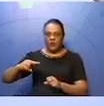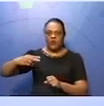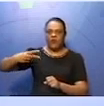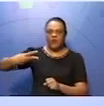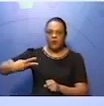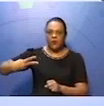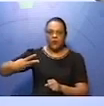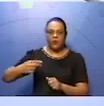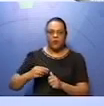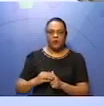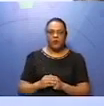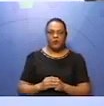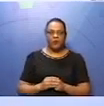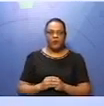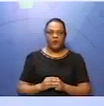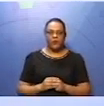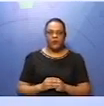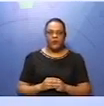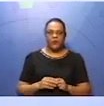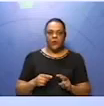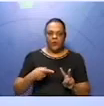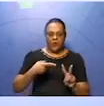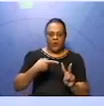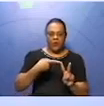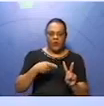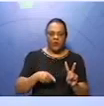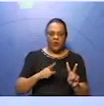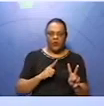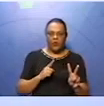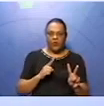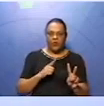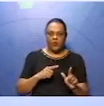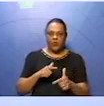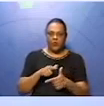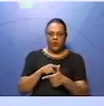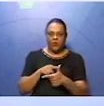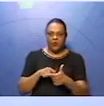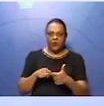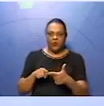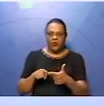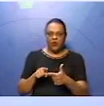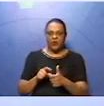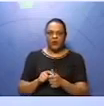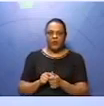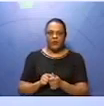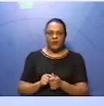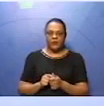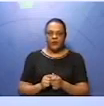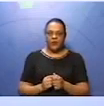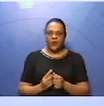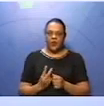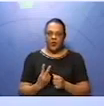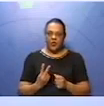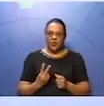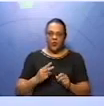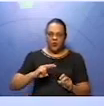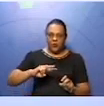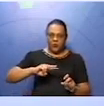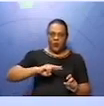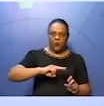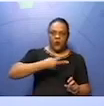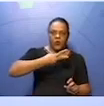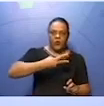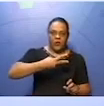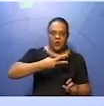quadrado. Aqui eu tenho uma divisão com duas potências de